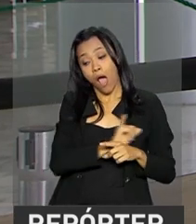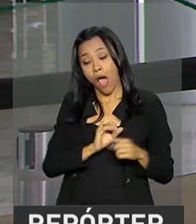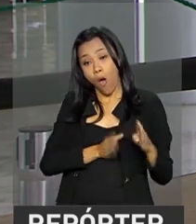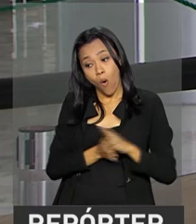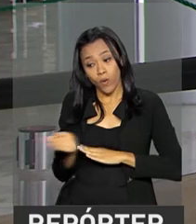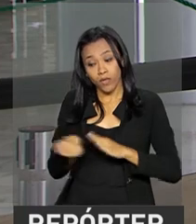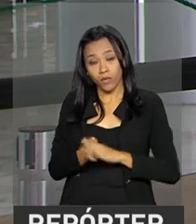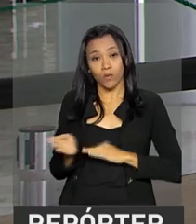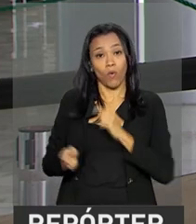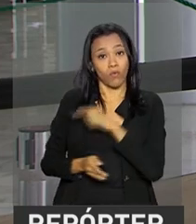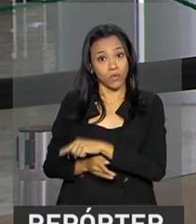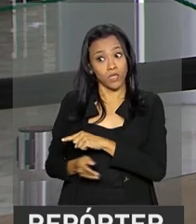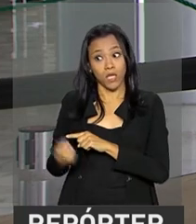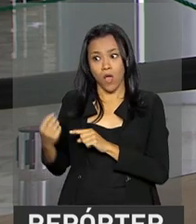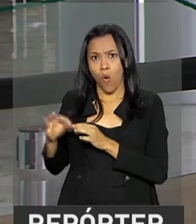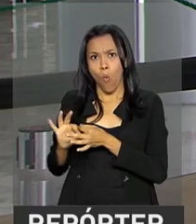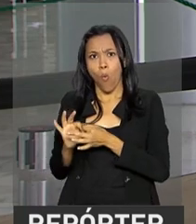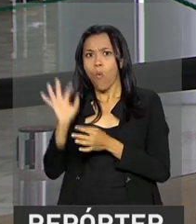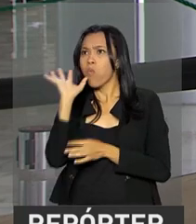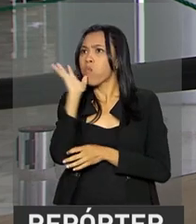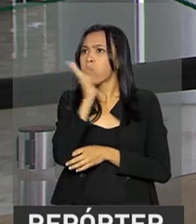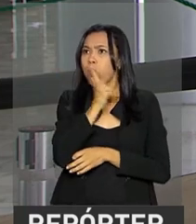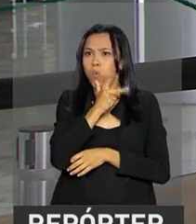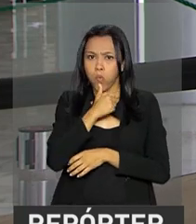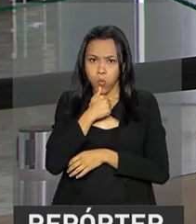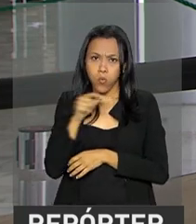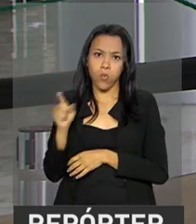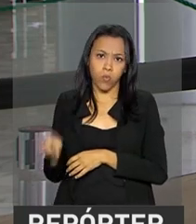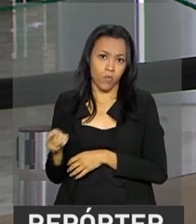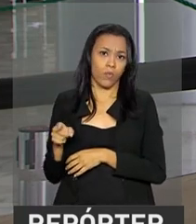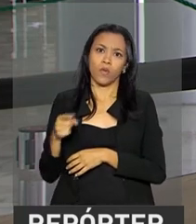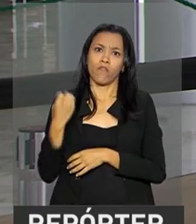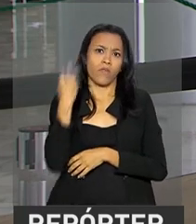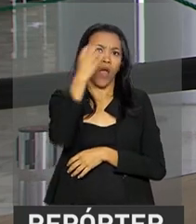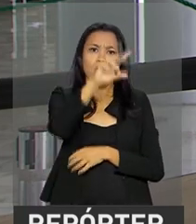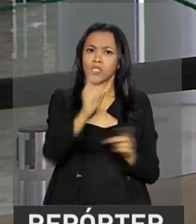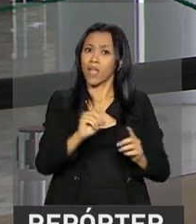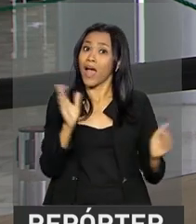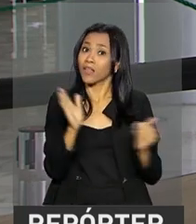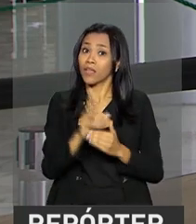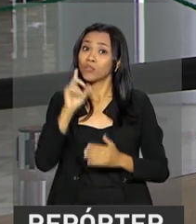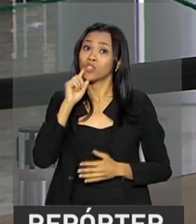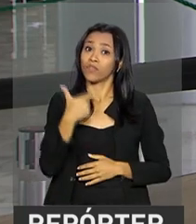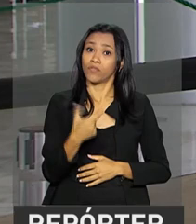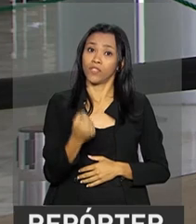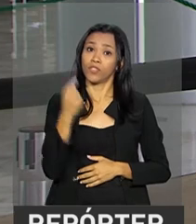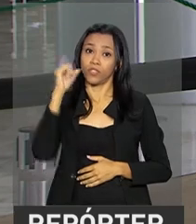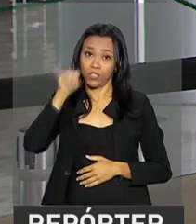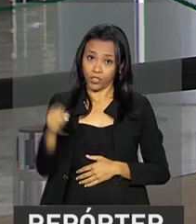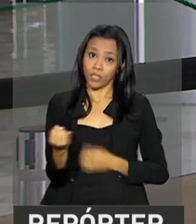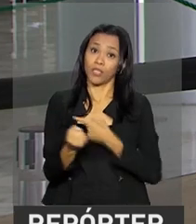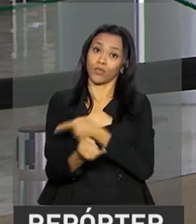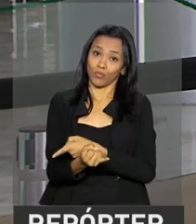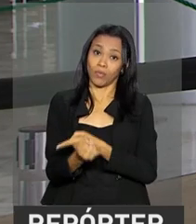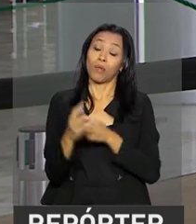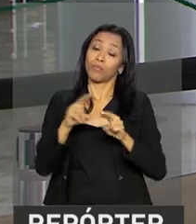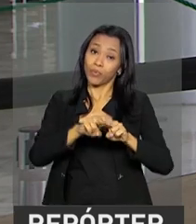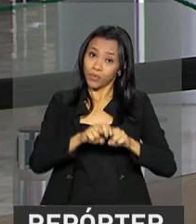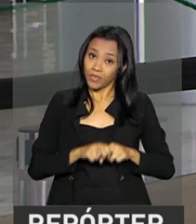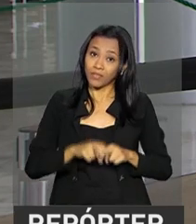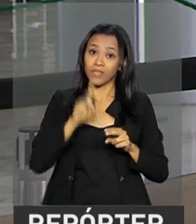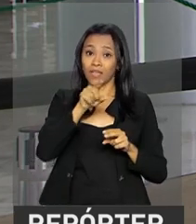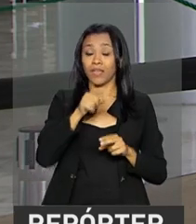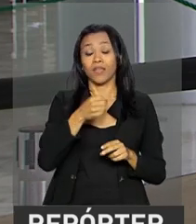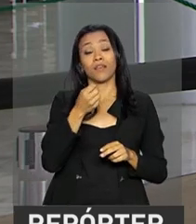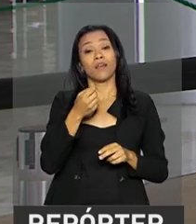não faça longas viagens até 20 de janeiro do ano que vem por conta disso o presidente michel temer adiou a viagem